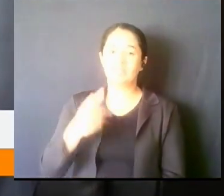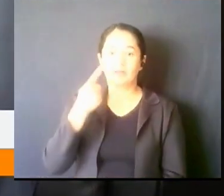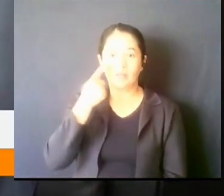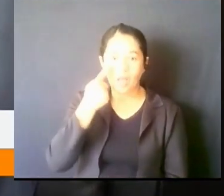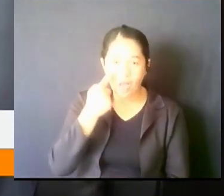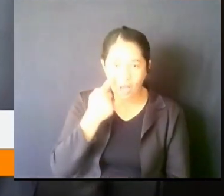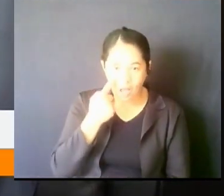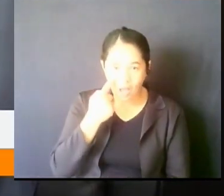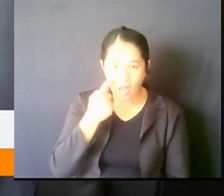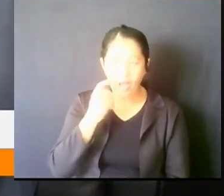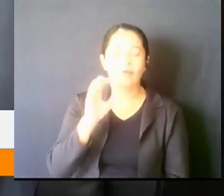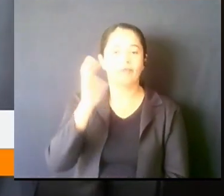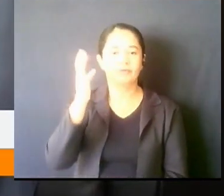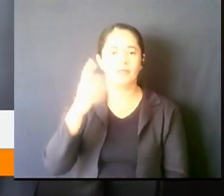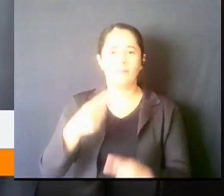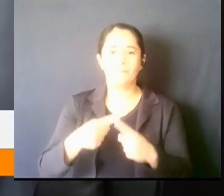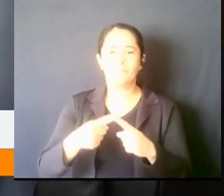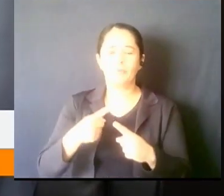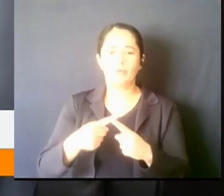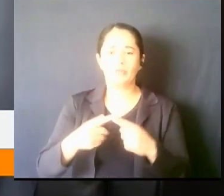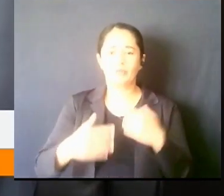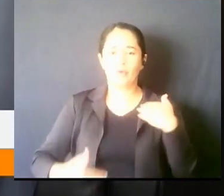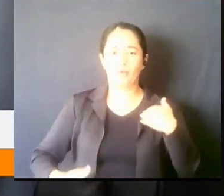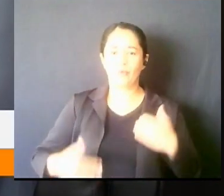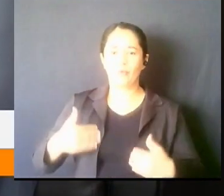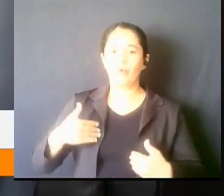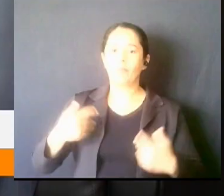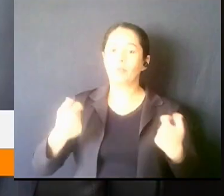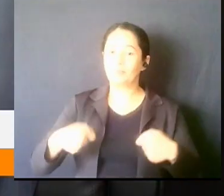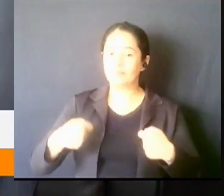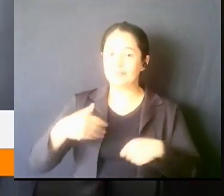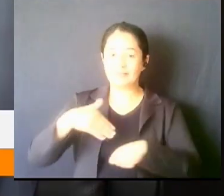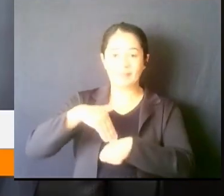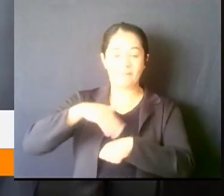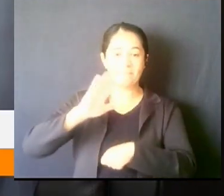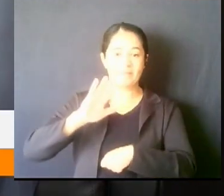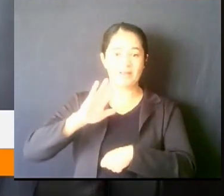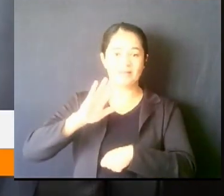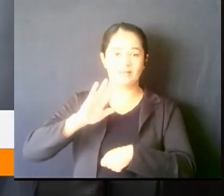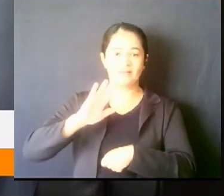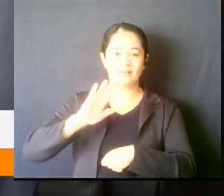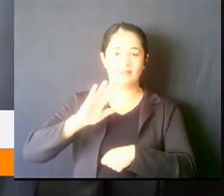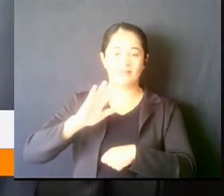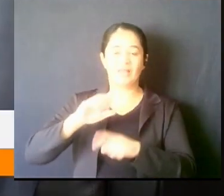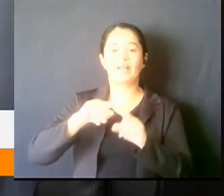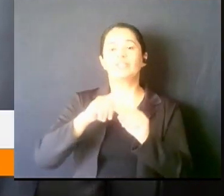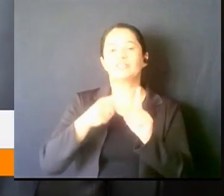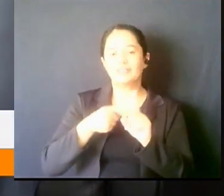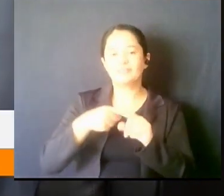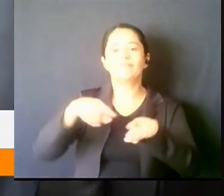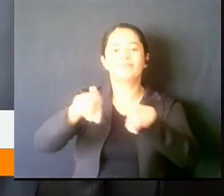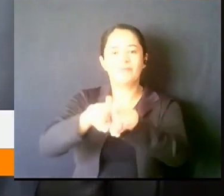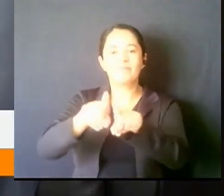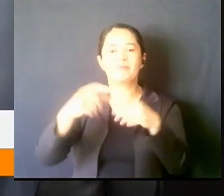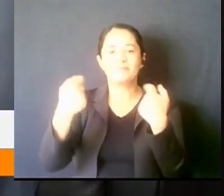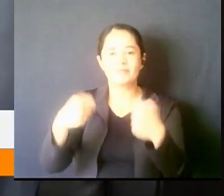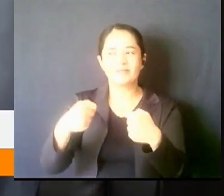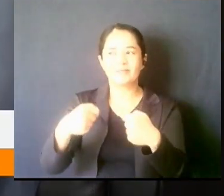está crescendo, está precisando de mais nutriente, e a gestação por si só também precisa disso. E